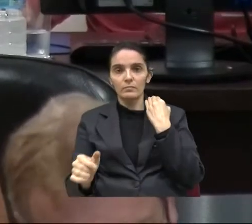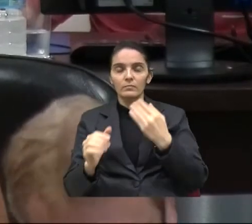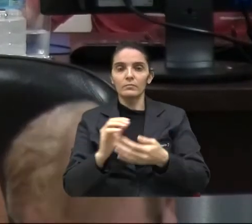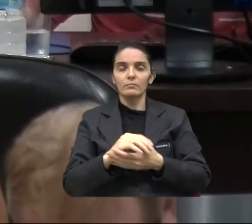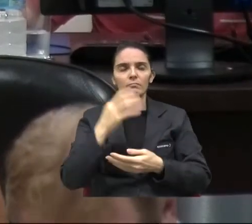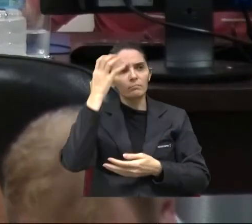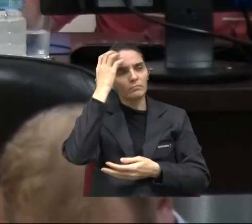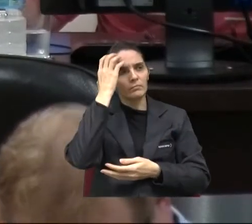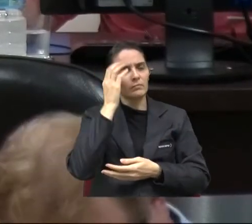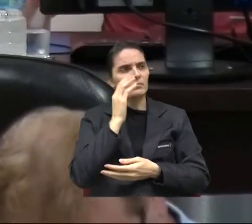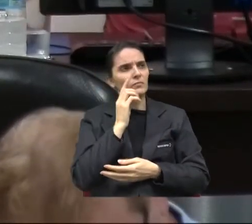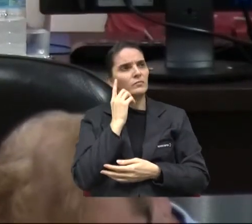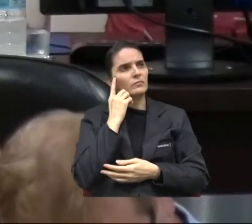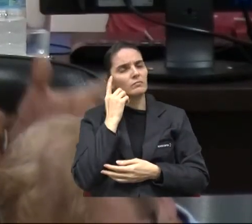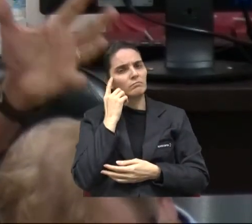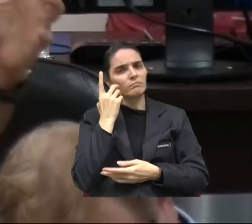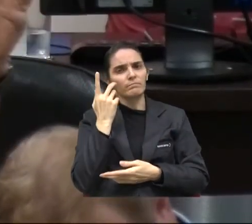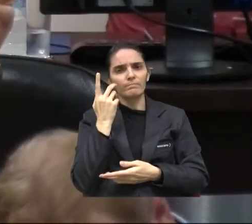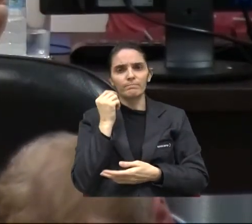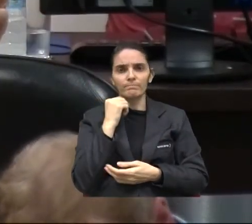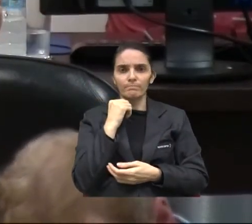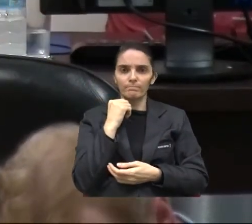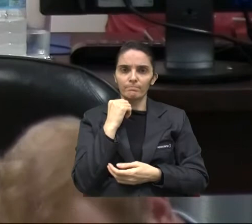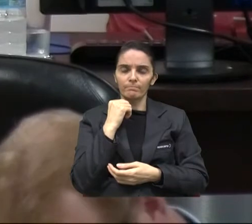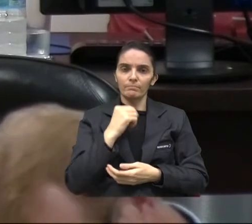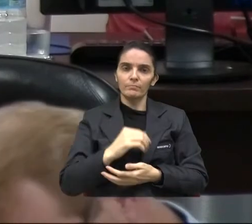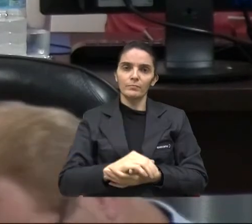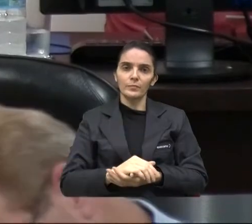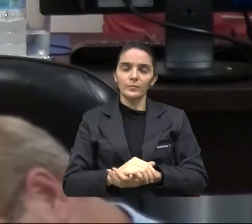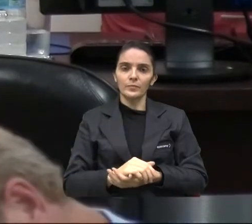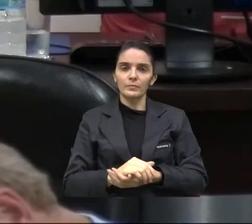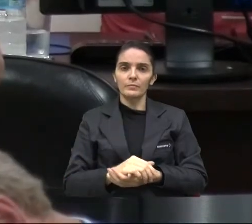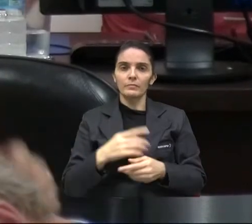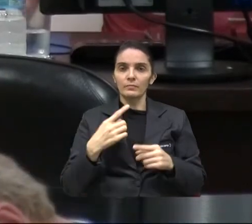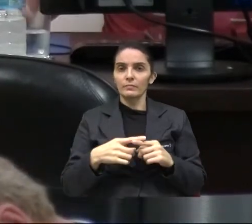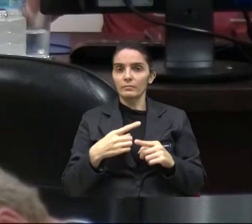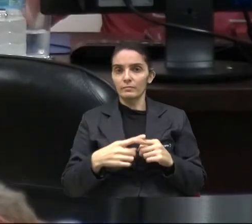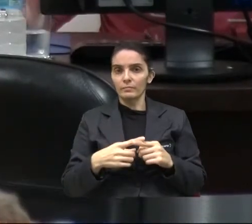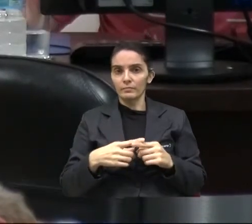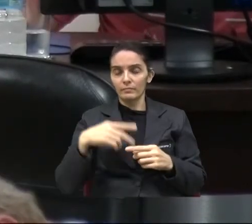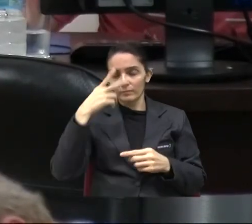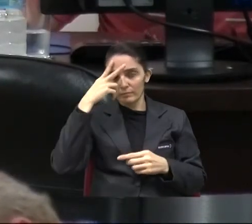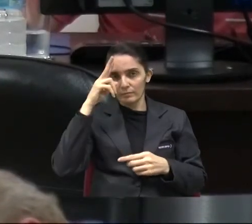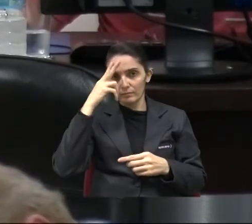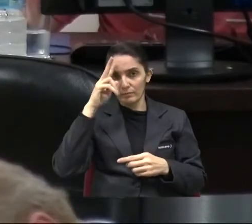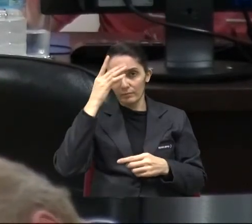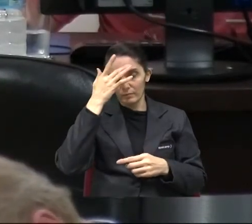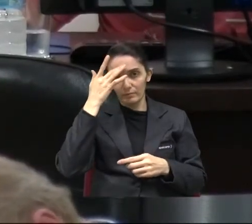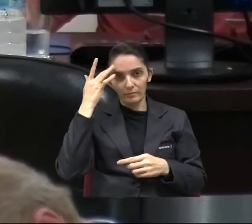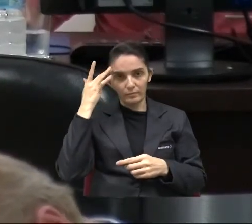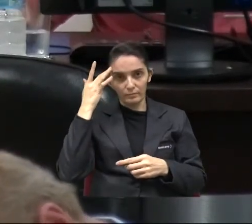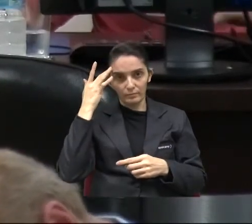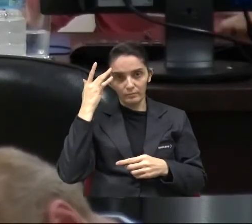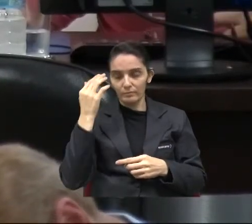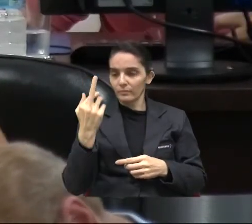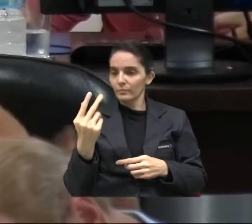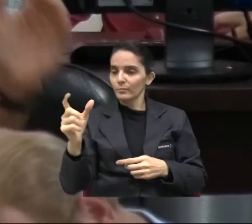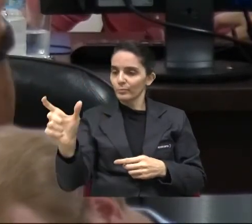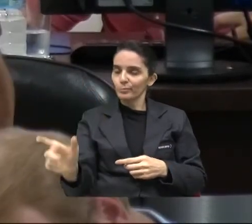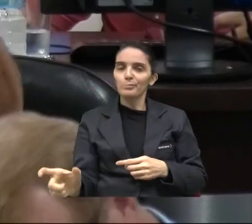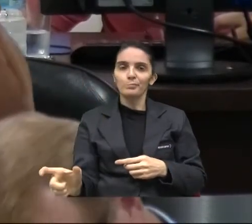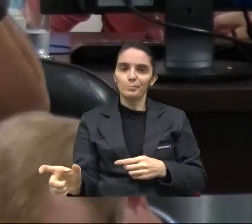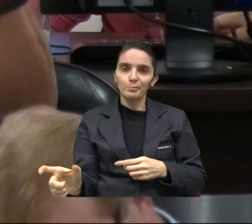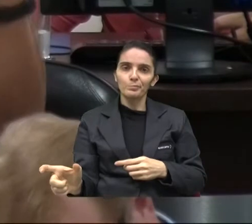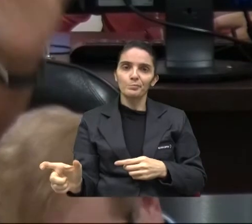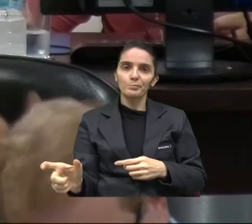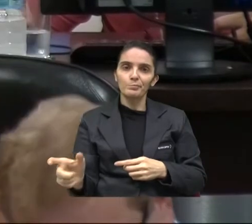parei, pensei, e quando a gente tem lembranças de uma pessoa igual ao Márcio, a gente